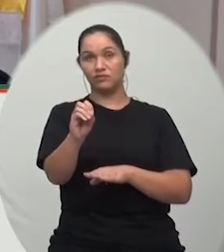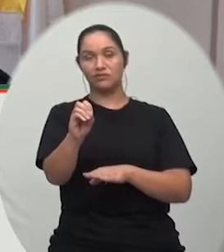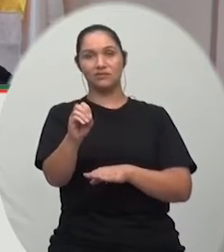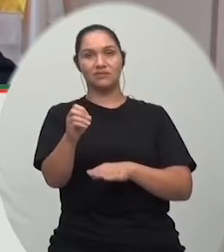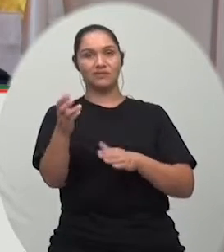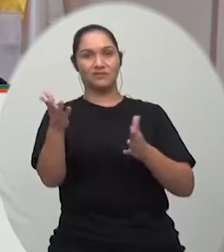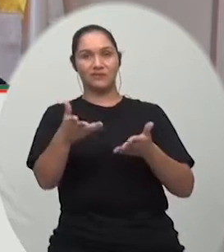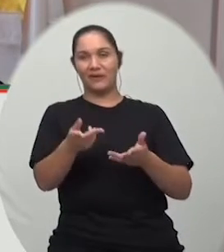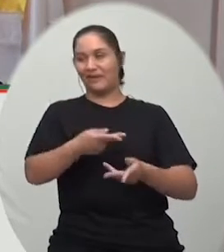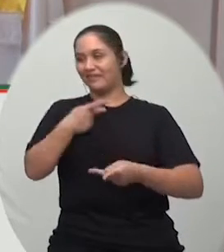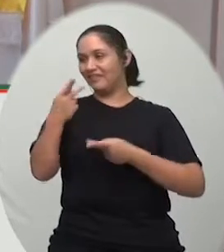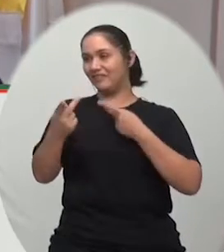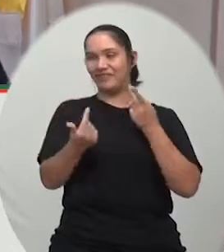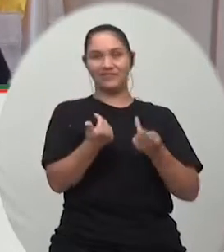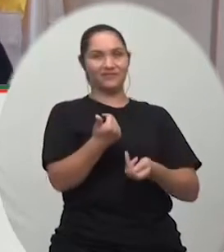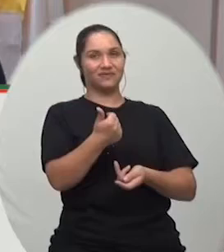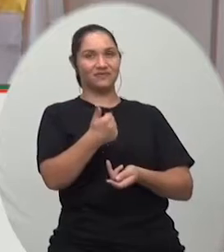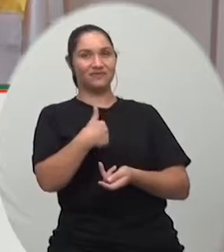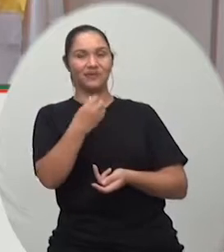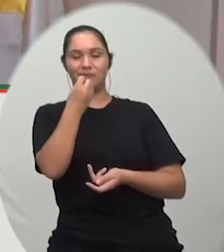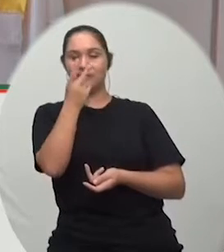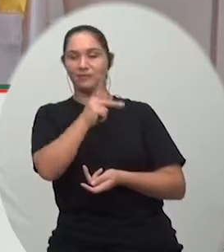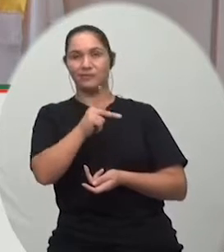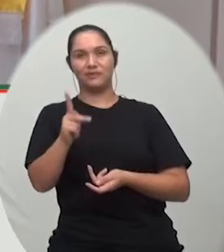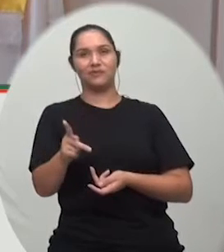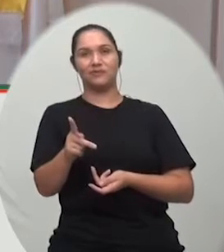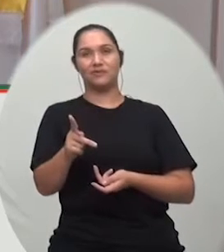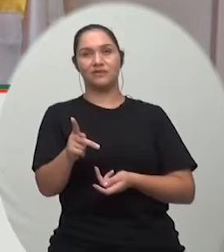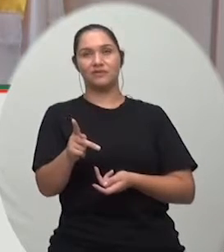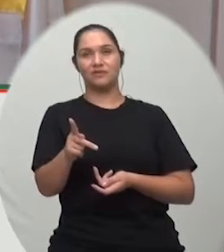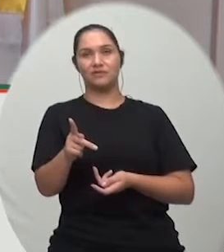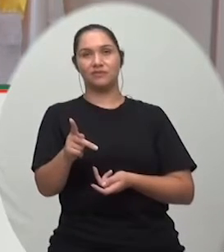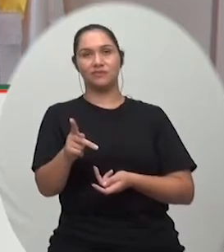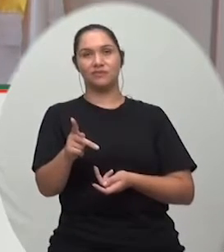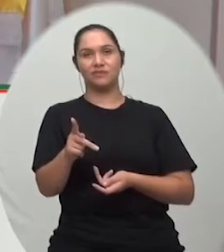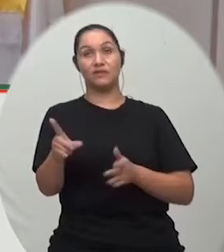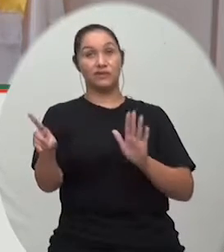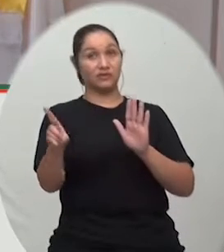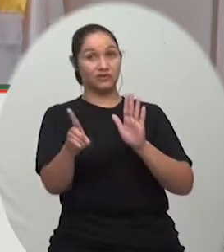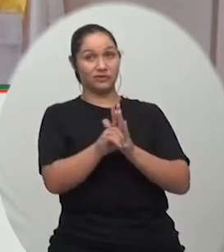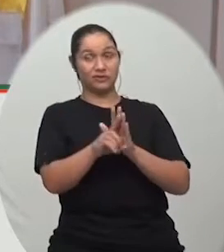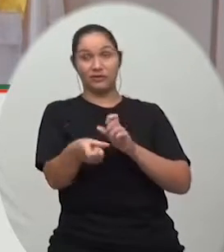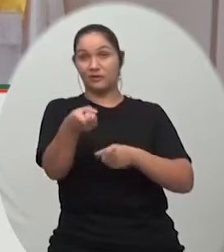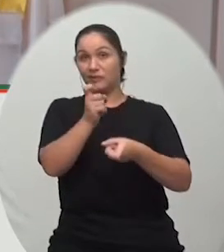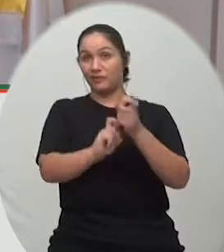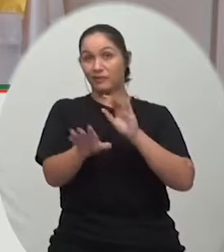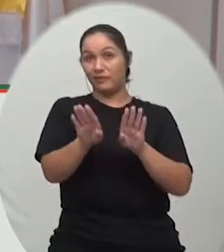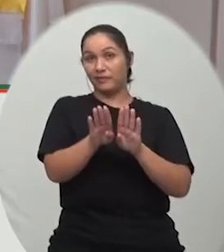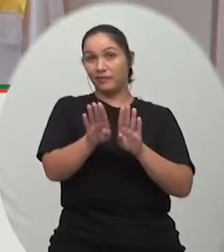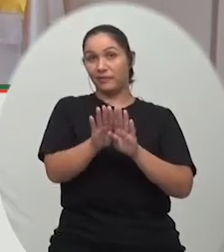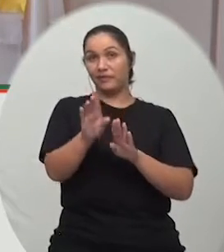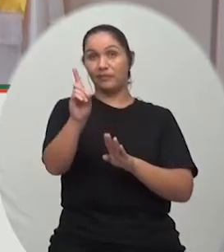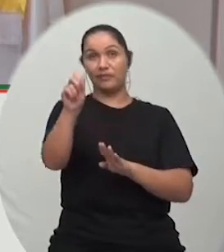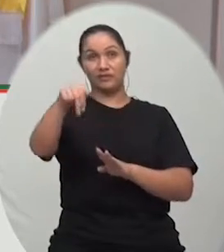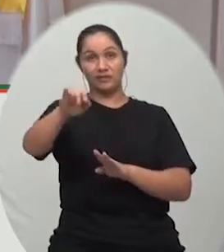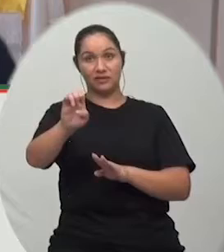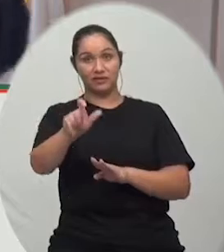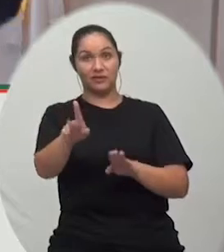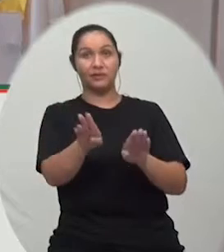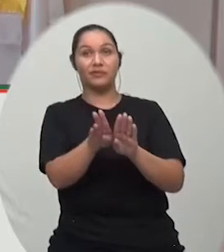que foi um excelente professor de Direito Administrativo e de fato foi. Daniel Prévia, Márcia